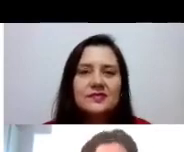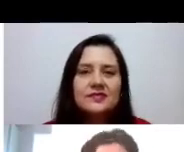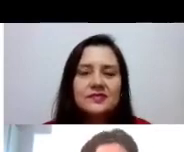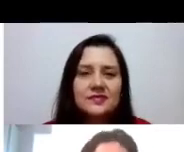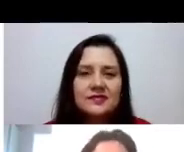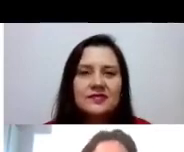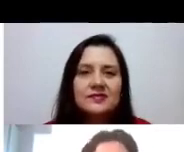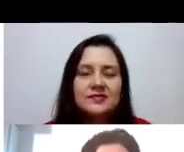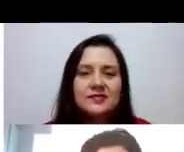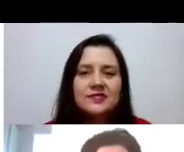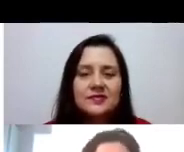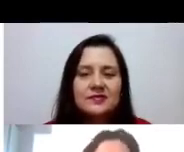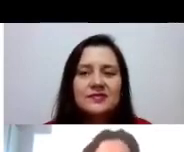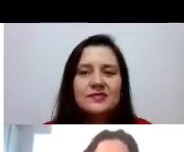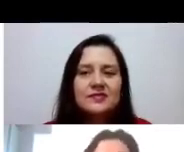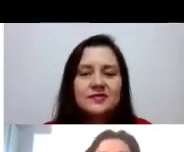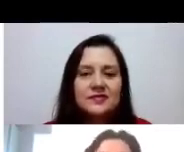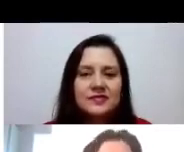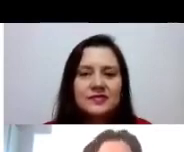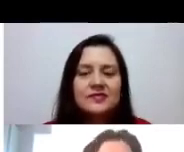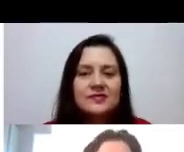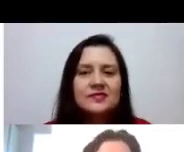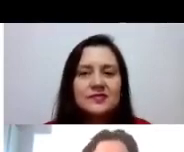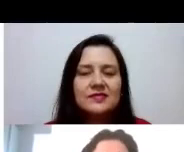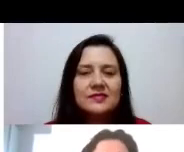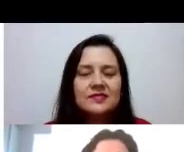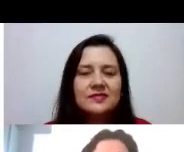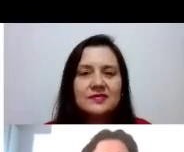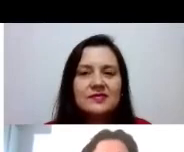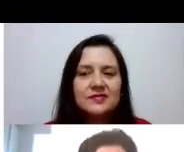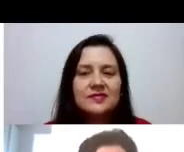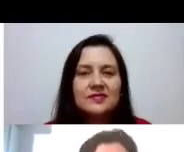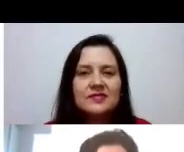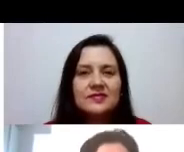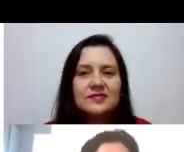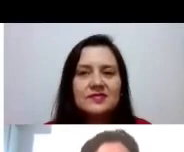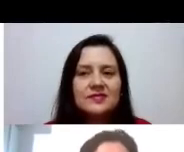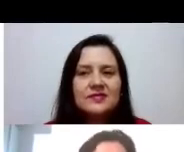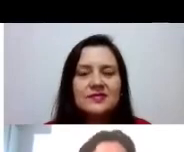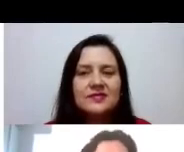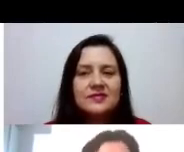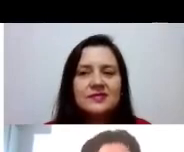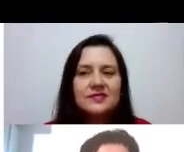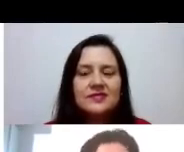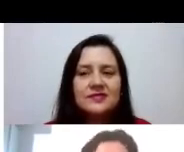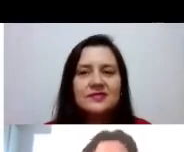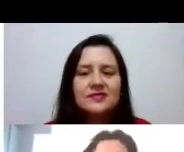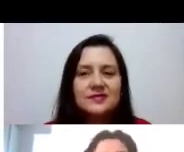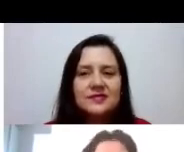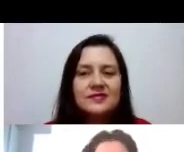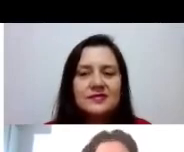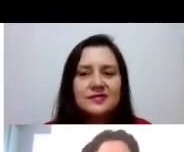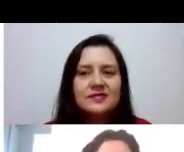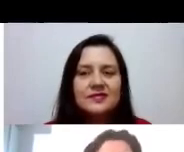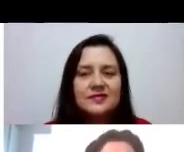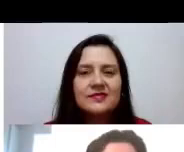te acolher e eu posso te ajudar e eu posso ajudar a equipe. Sendo ou não um cargo comissionado, uma função gratificada. Acho